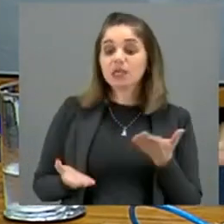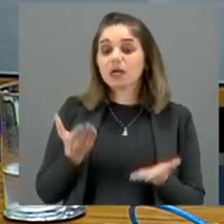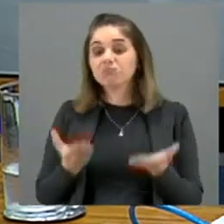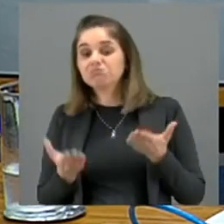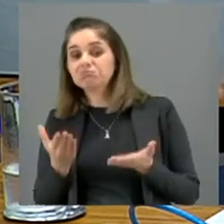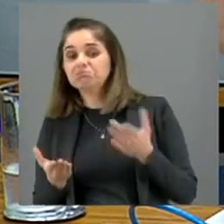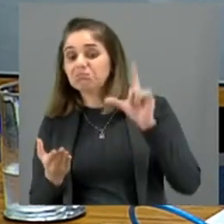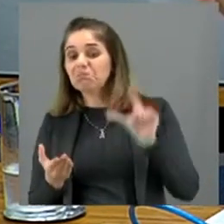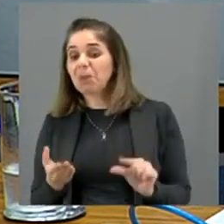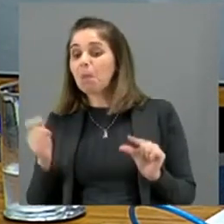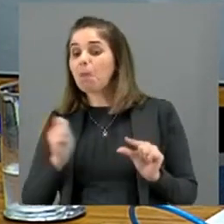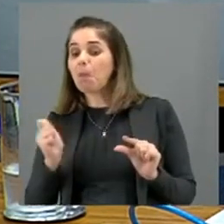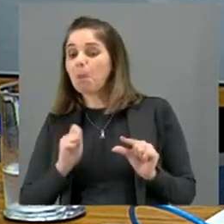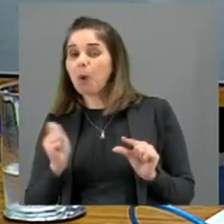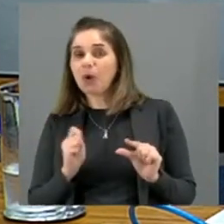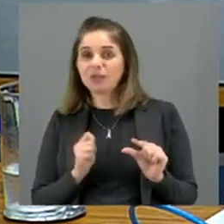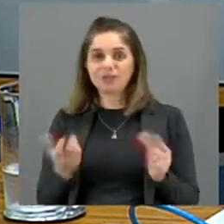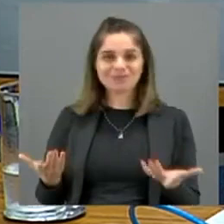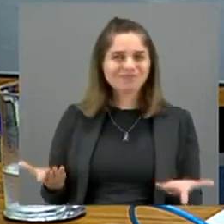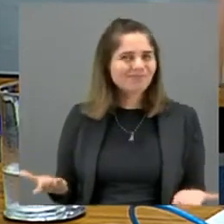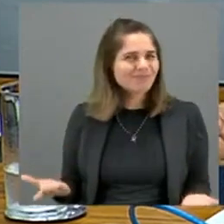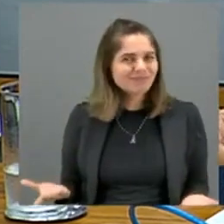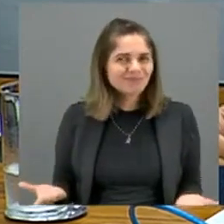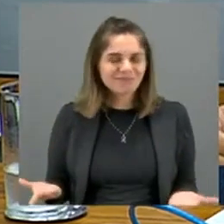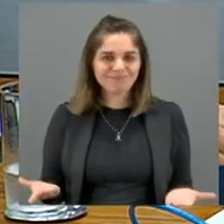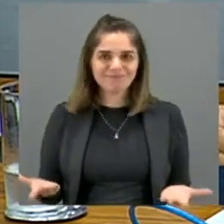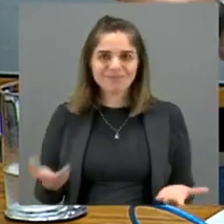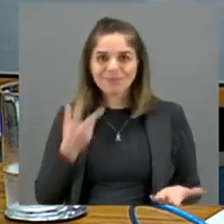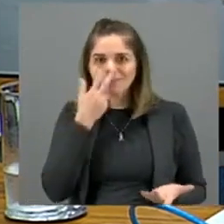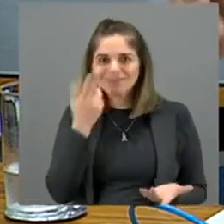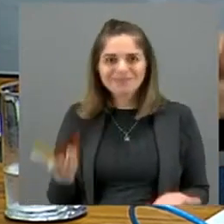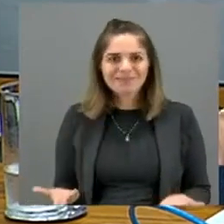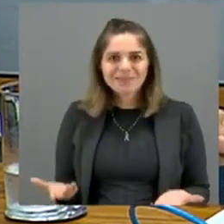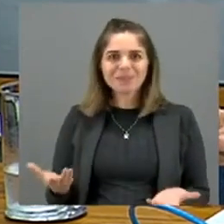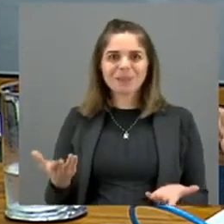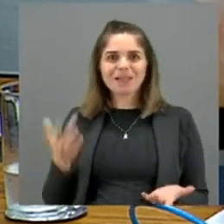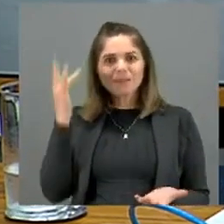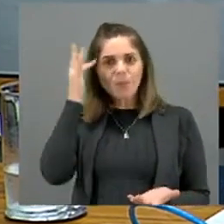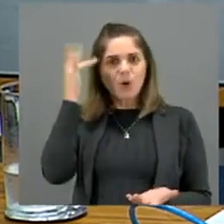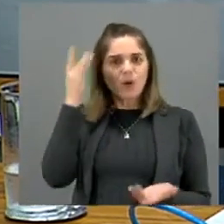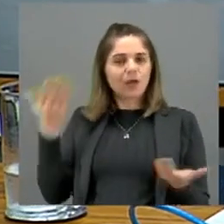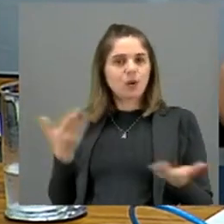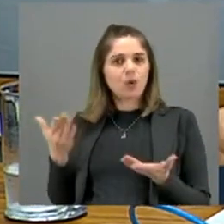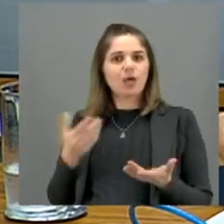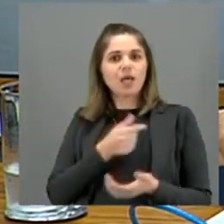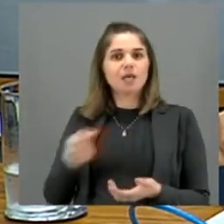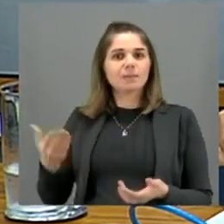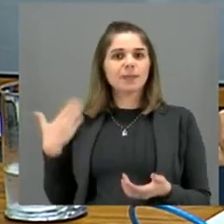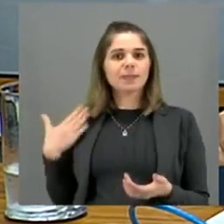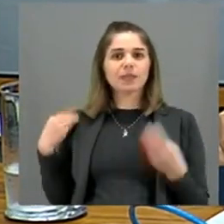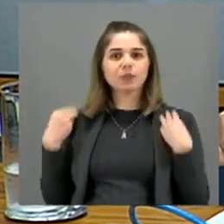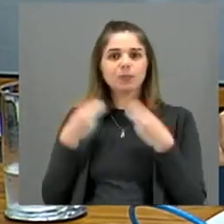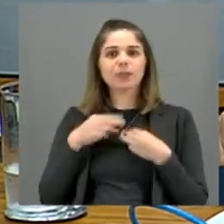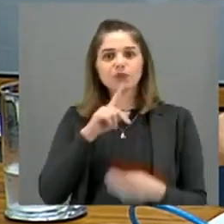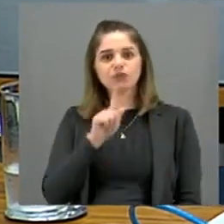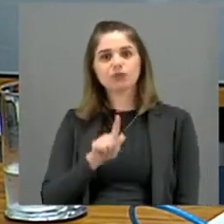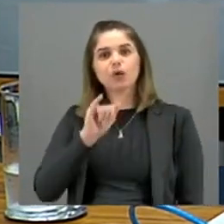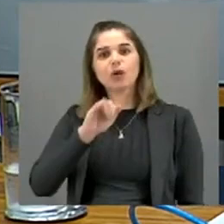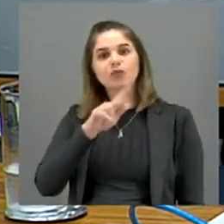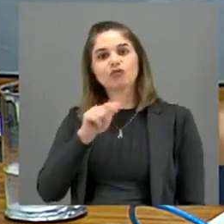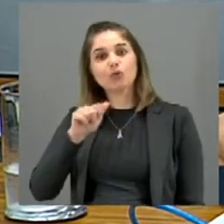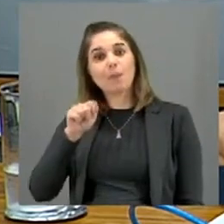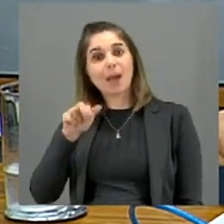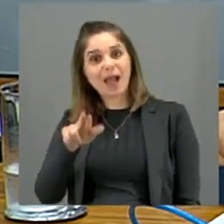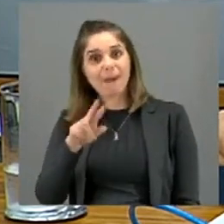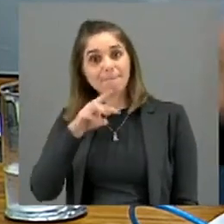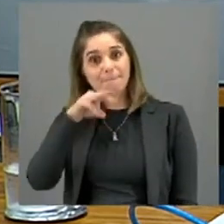crime. Aliás, o troço pegou tanta moda que essa semana o ministro Gilmar Mendes